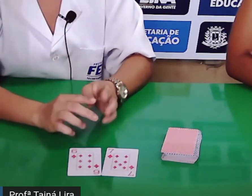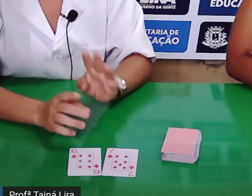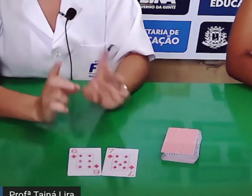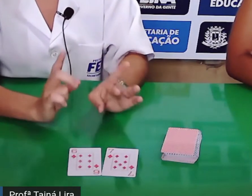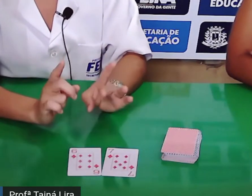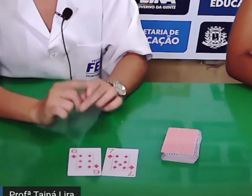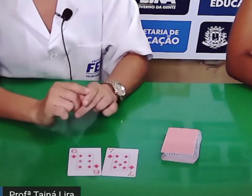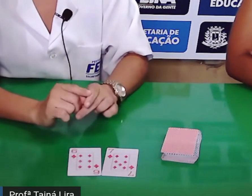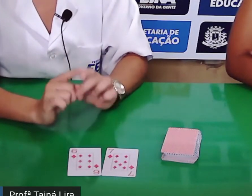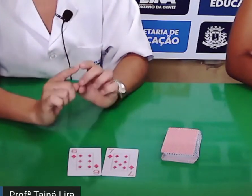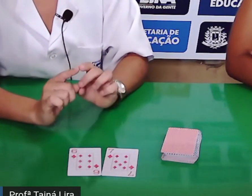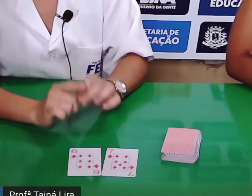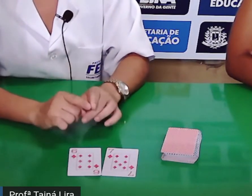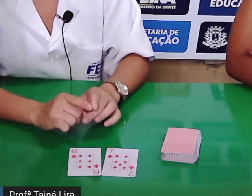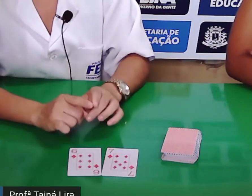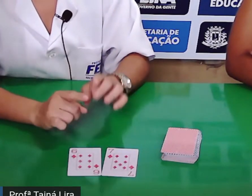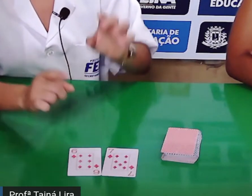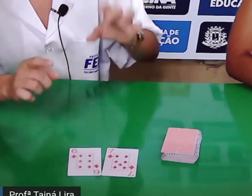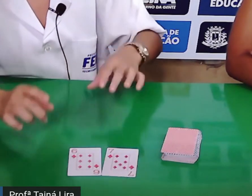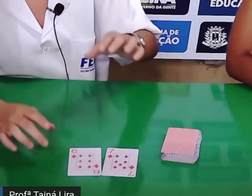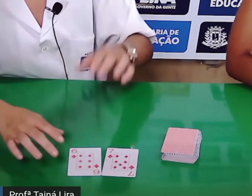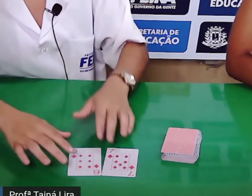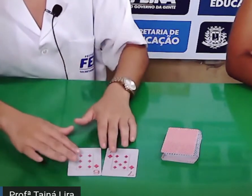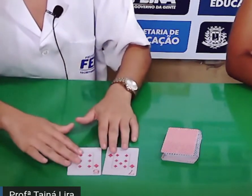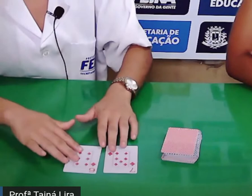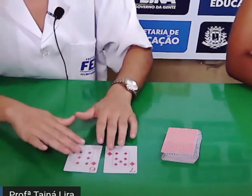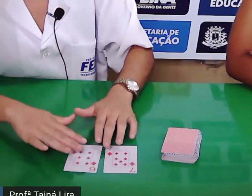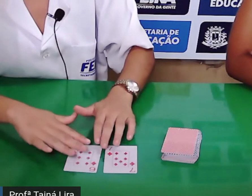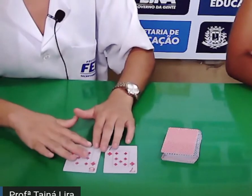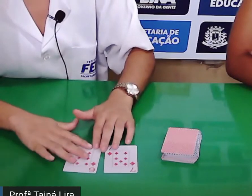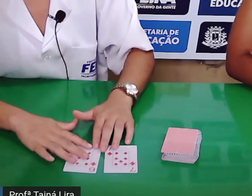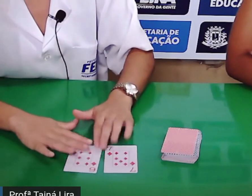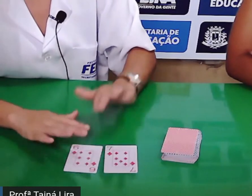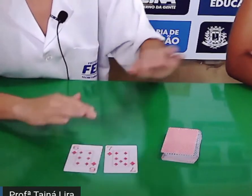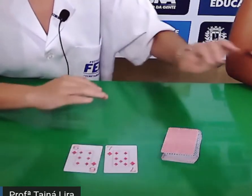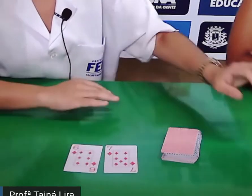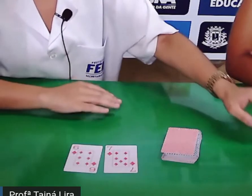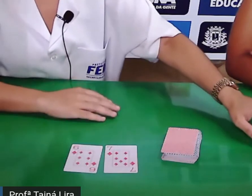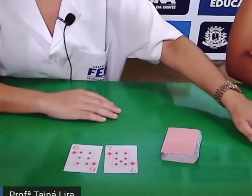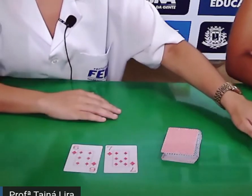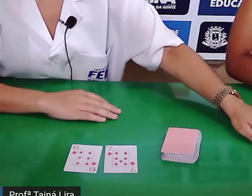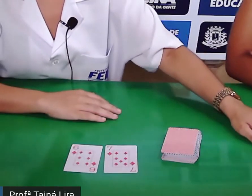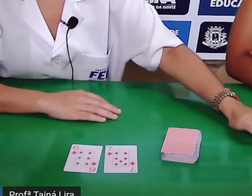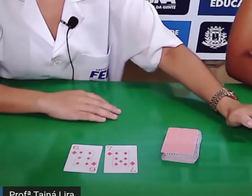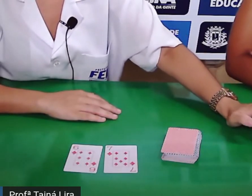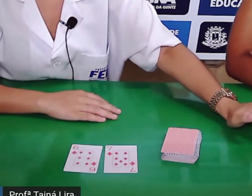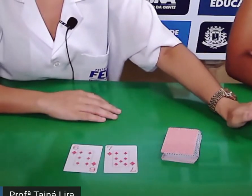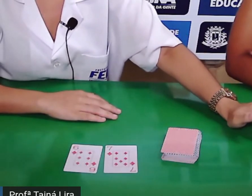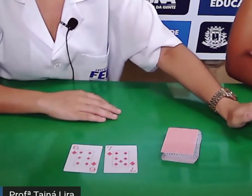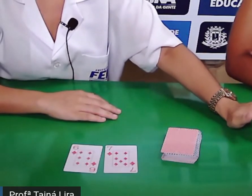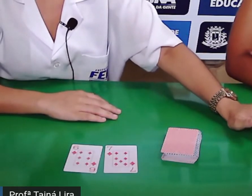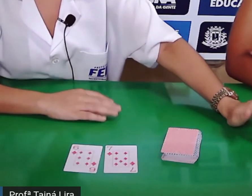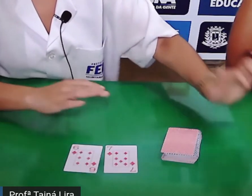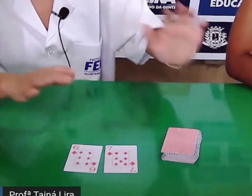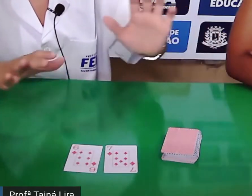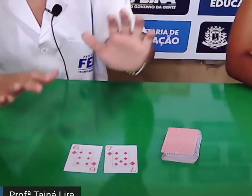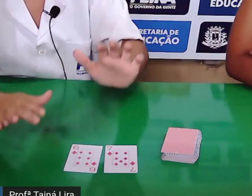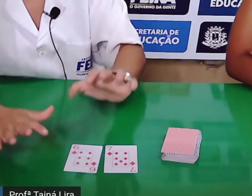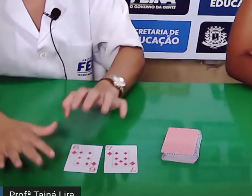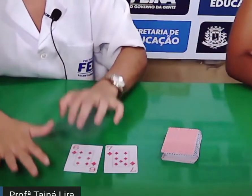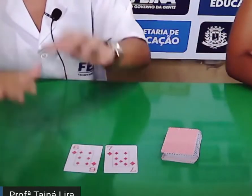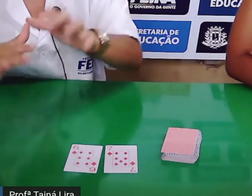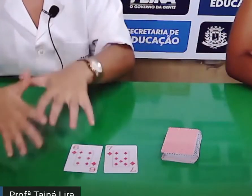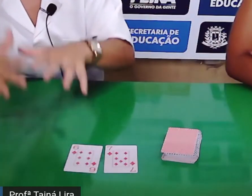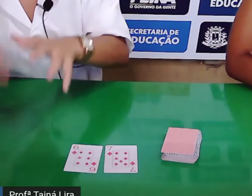contando, deu 13. Então, aqui eu tirei o 13 e ela tirou o 11. Então,